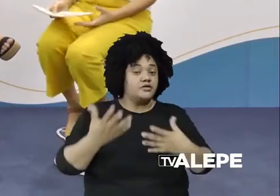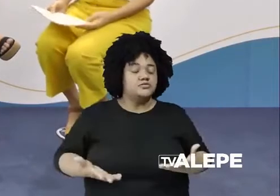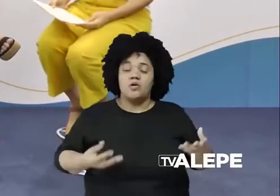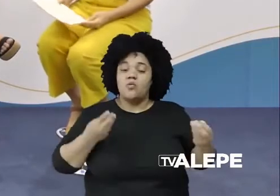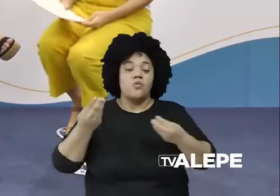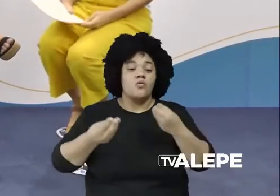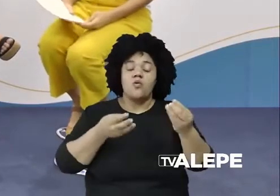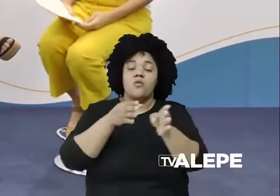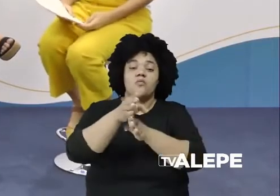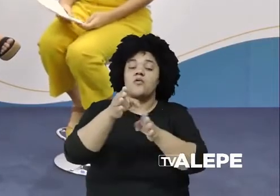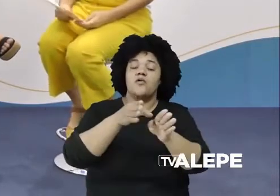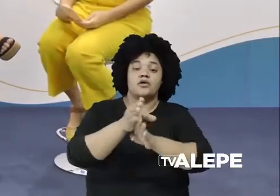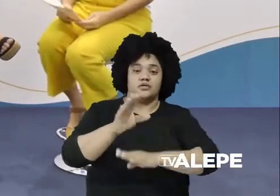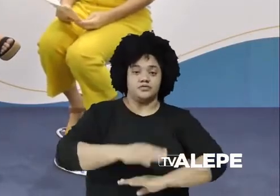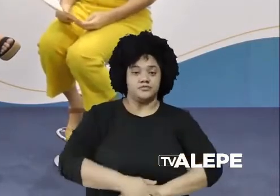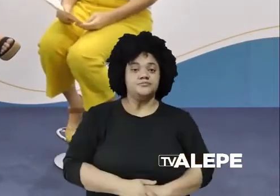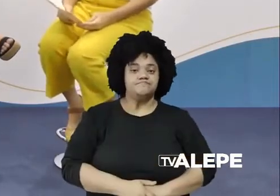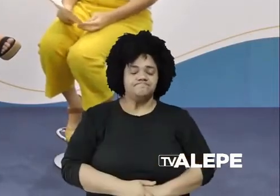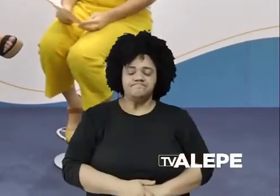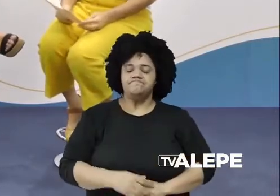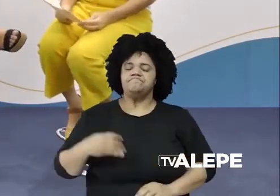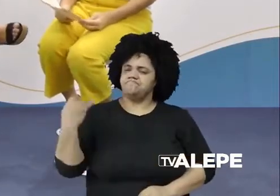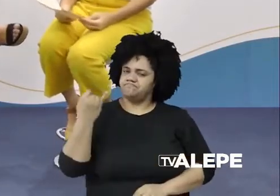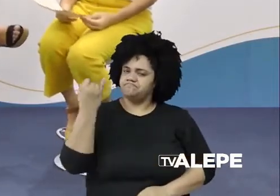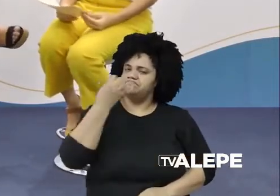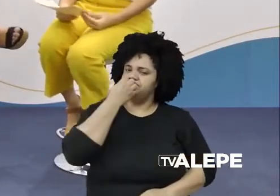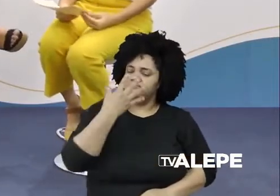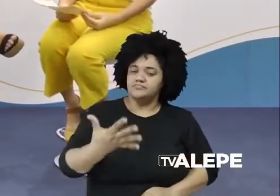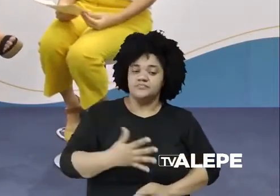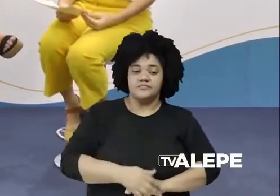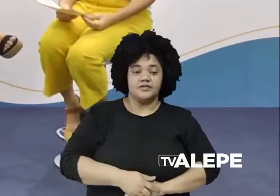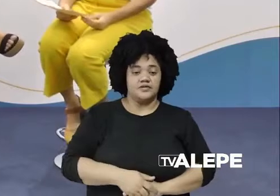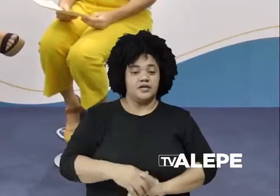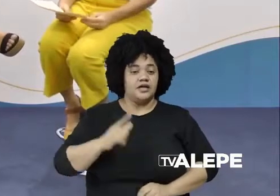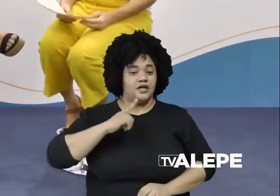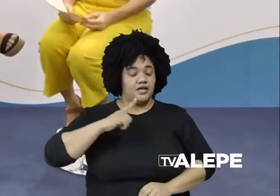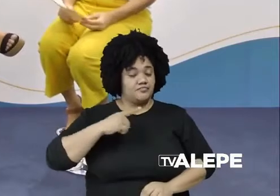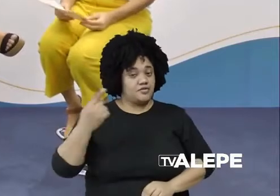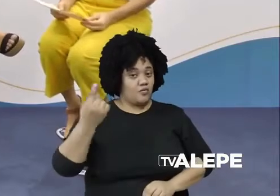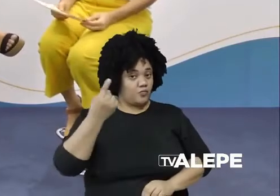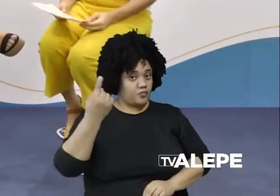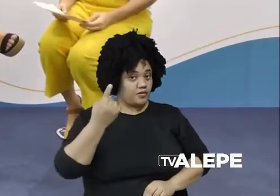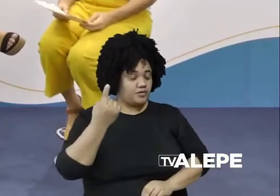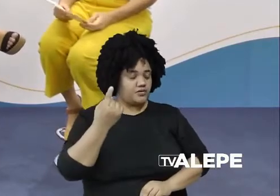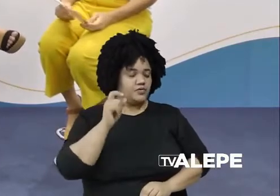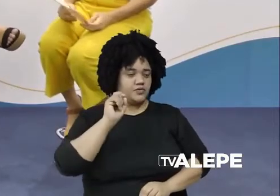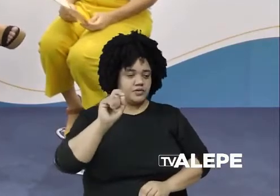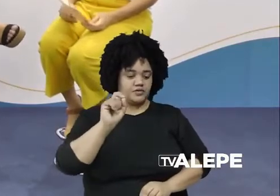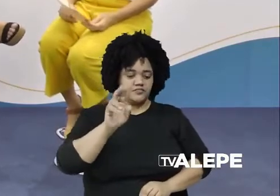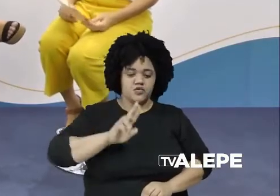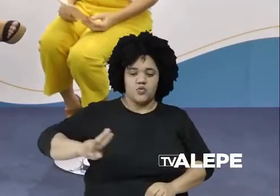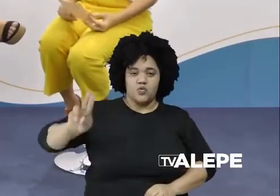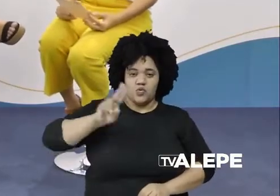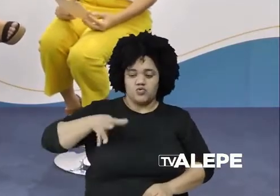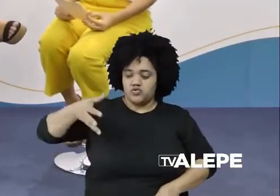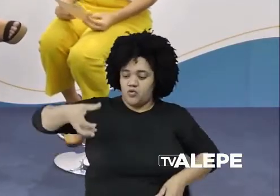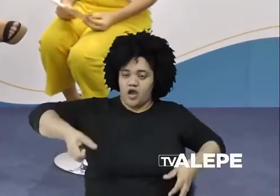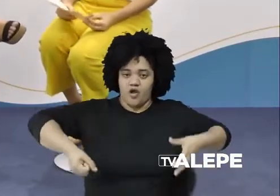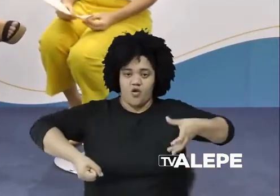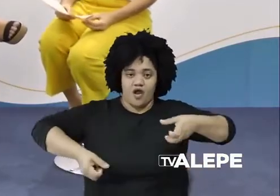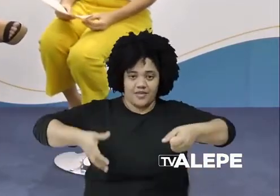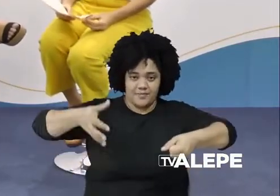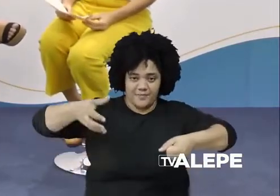Quais são as orientações aí? Excelente, Renata. Uma das questões, assim, uma das dicas seria o uso do corrimão, né? Se